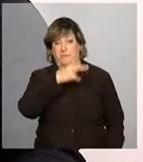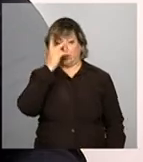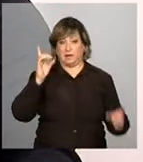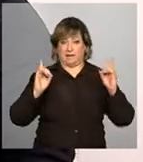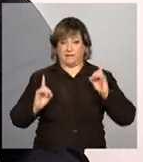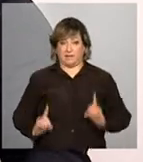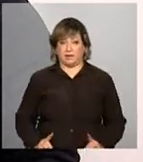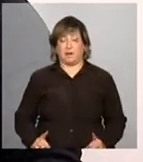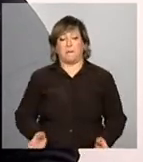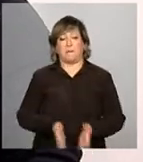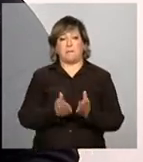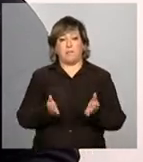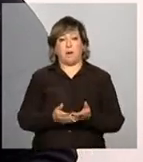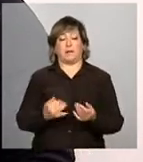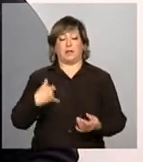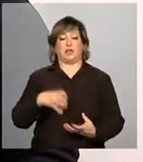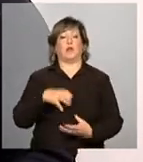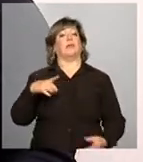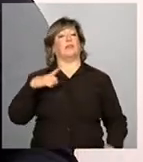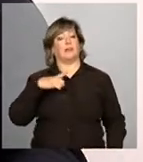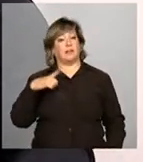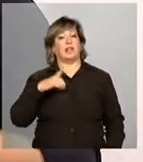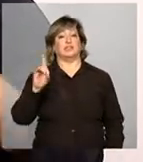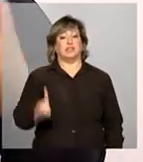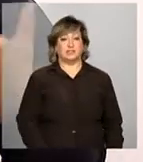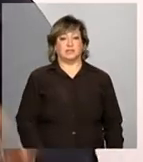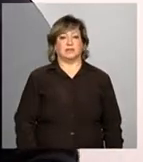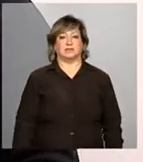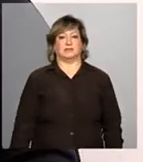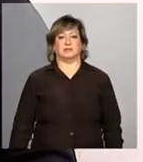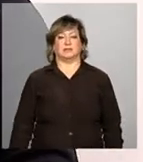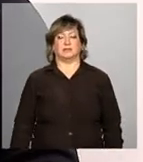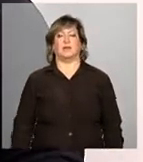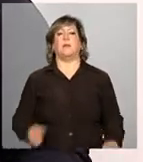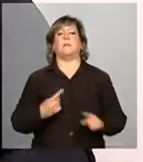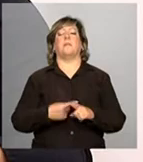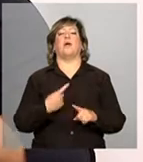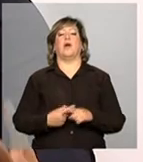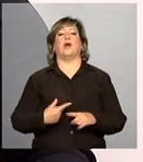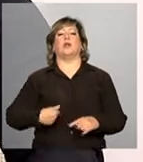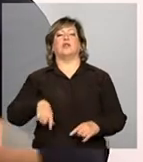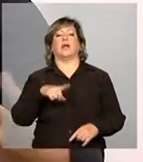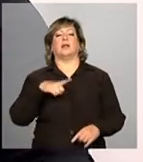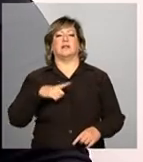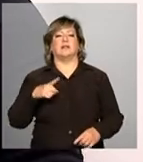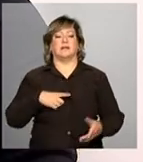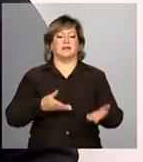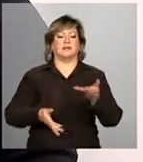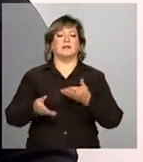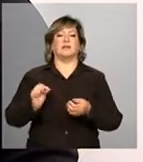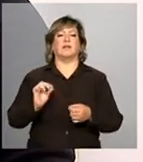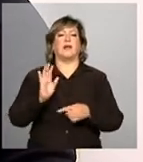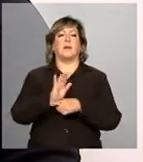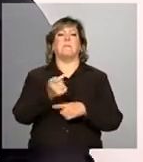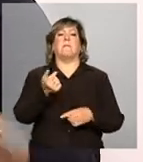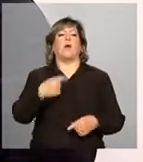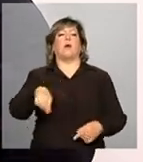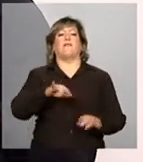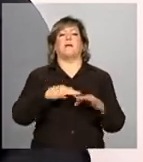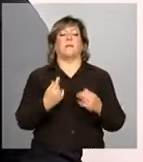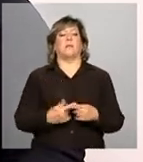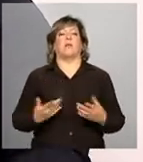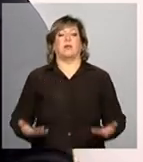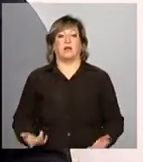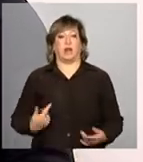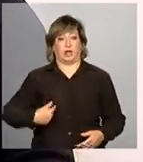deficiência pobre o idoso tem direito Nossa porque que nós estamos atendendo acompanhando pouco essas famílias né